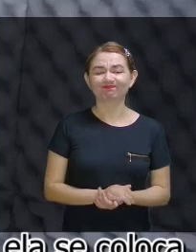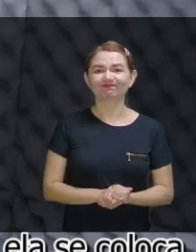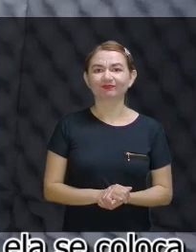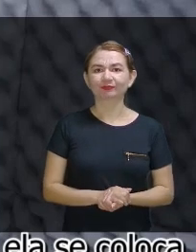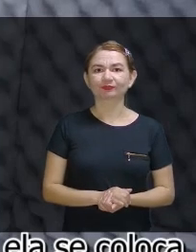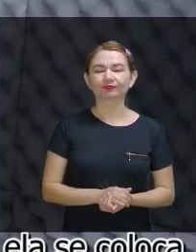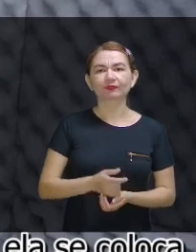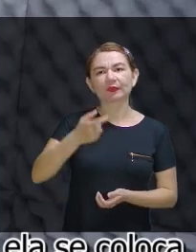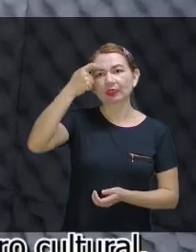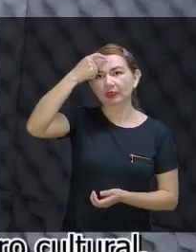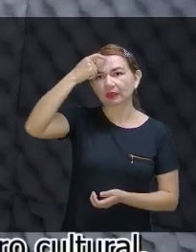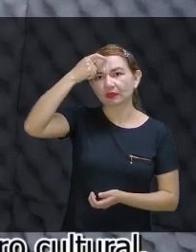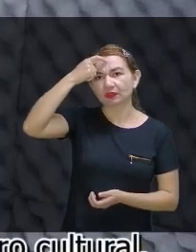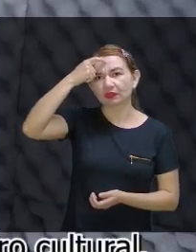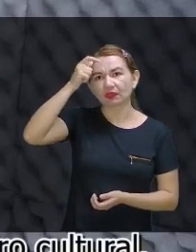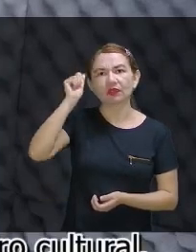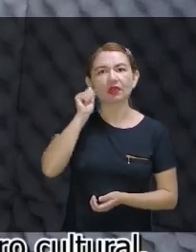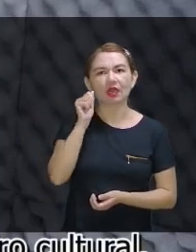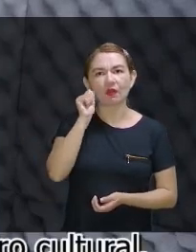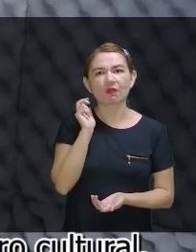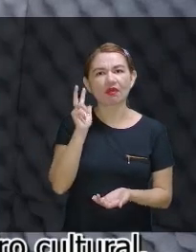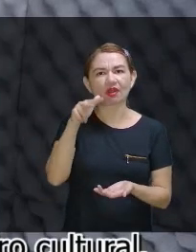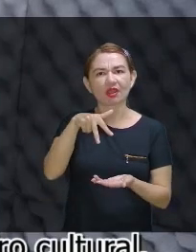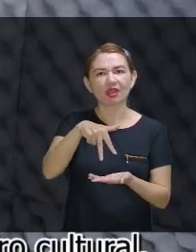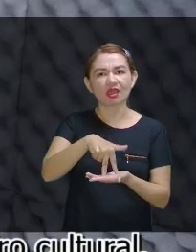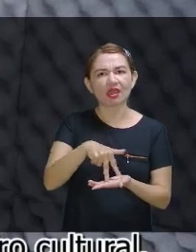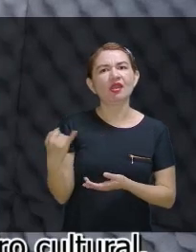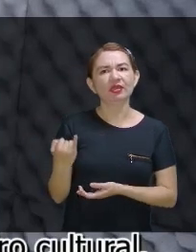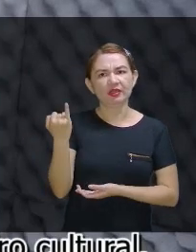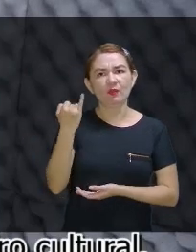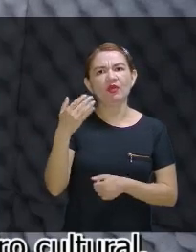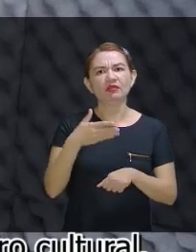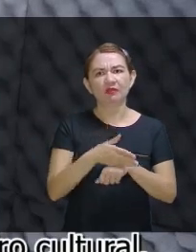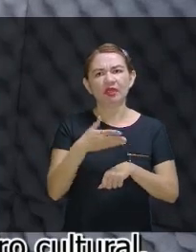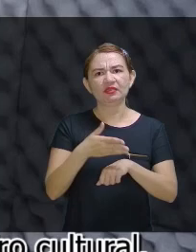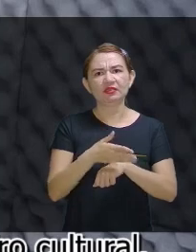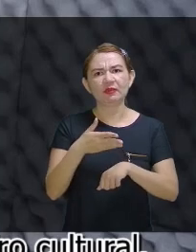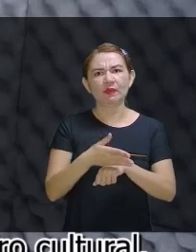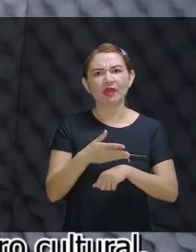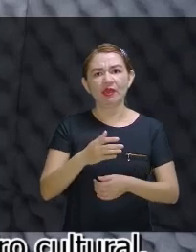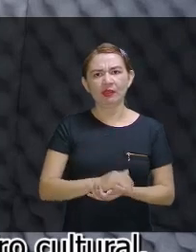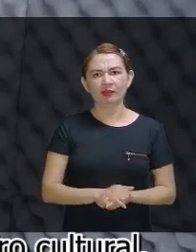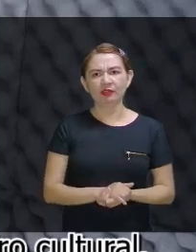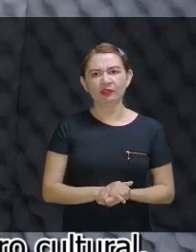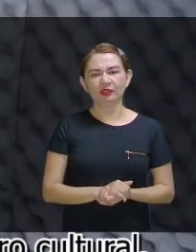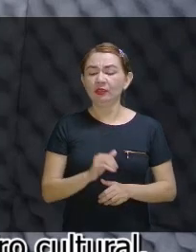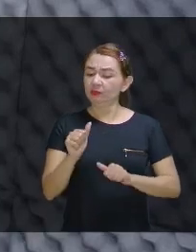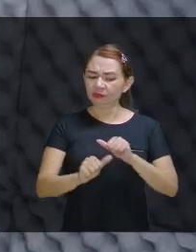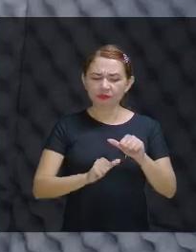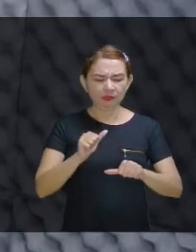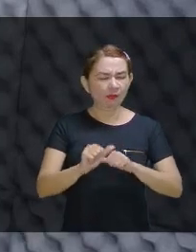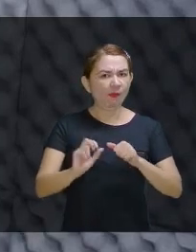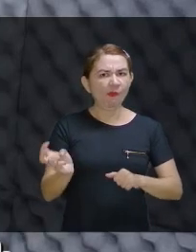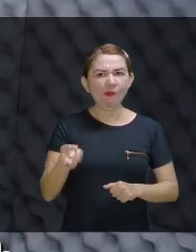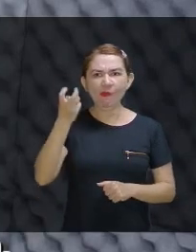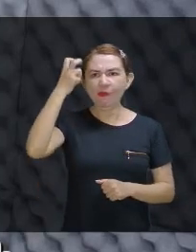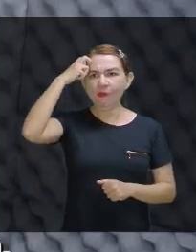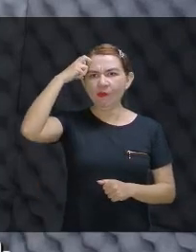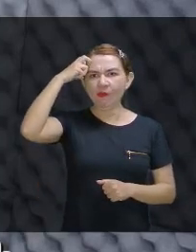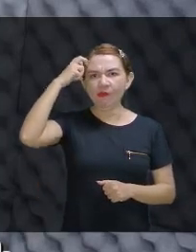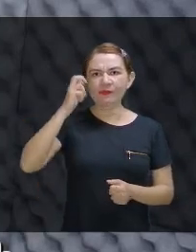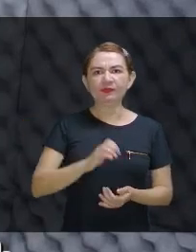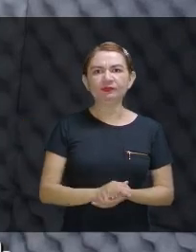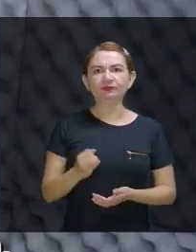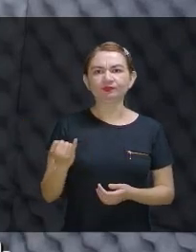ela se coloca e que é importante ela participar, porque para reverter esse quadro cultural é preciso